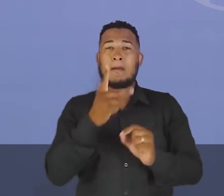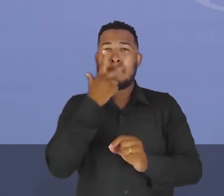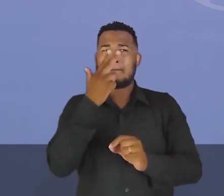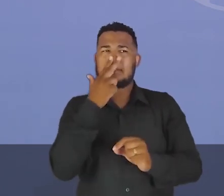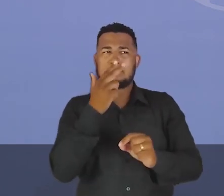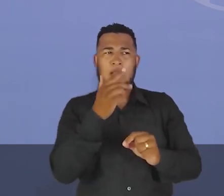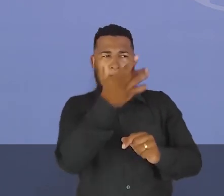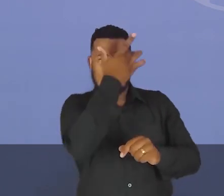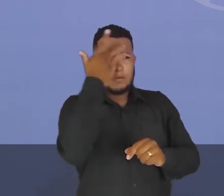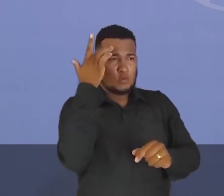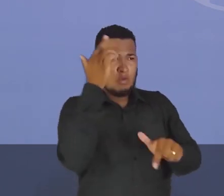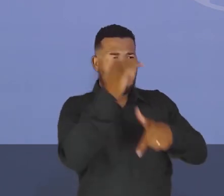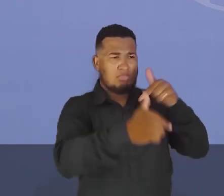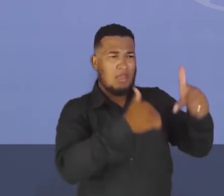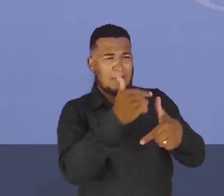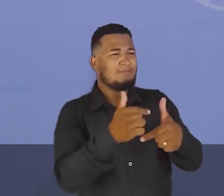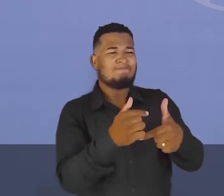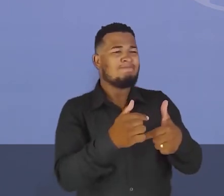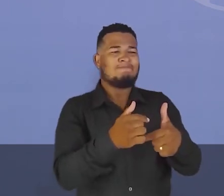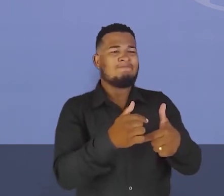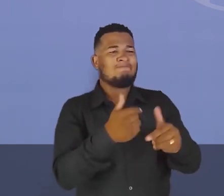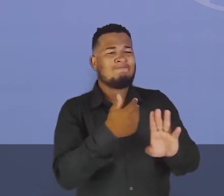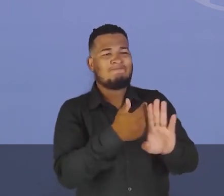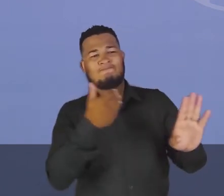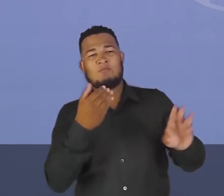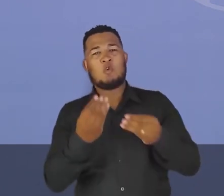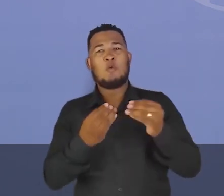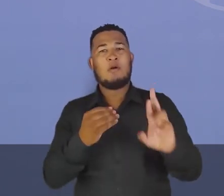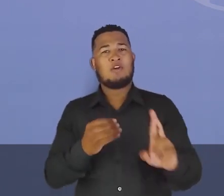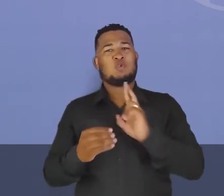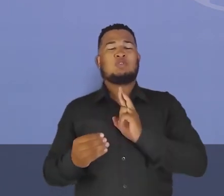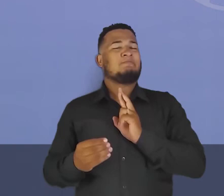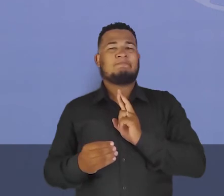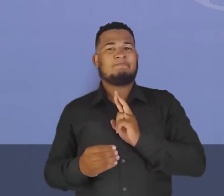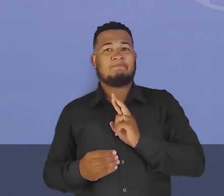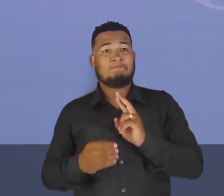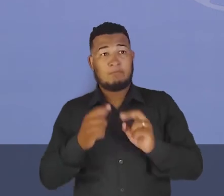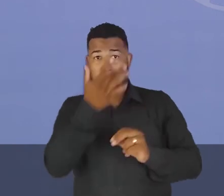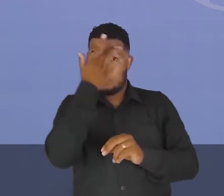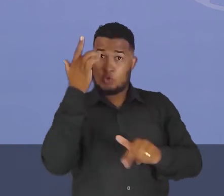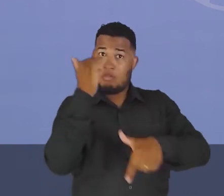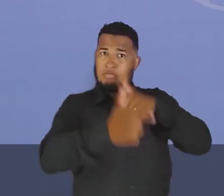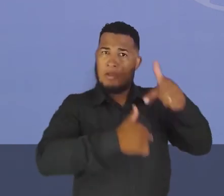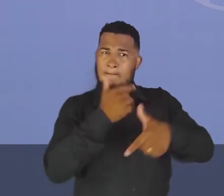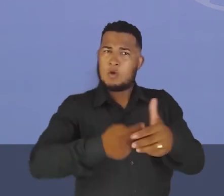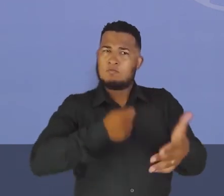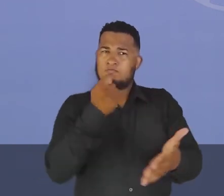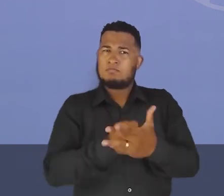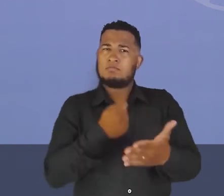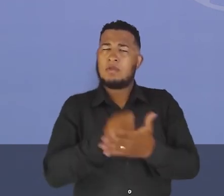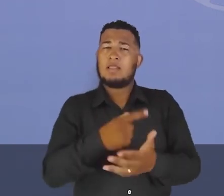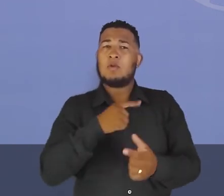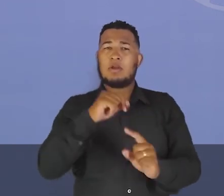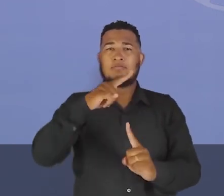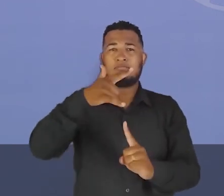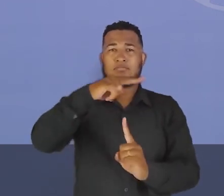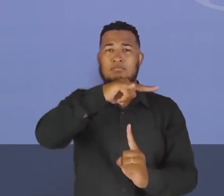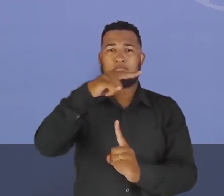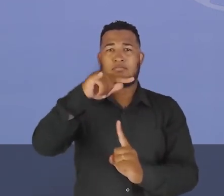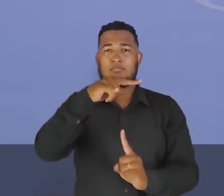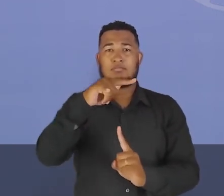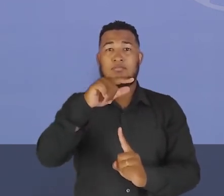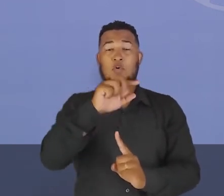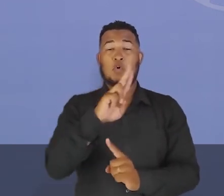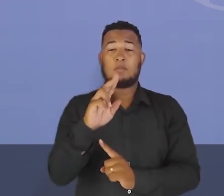o trabalhador do resultado da sua produção. O trabalhador permanecia então alienado. Esse conceito foi